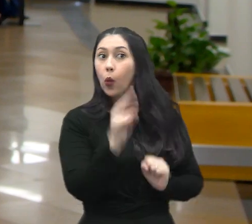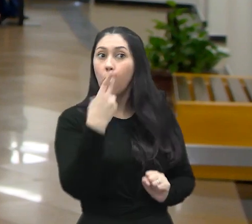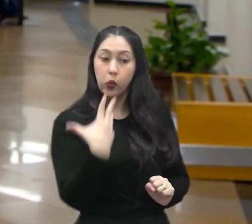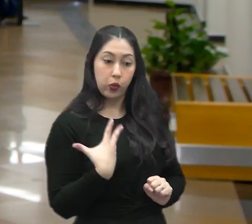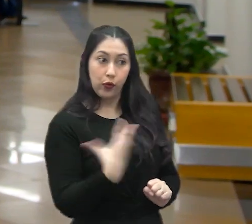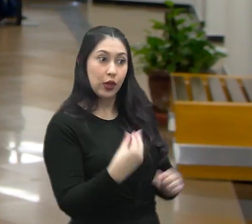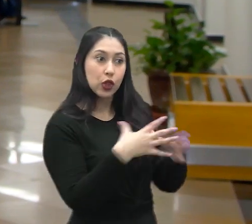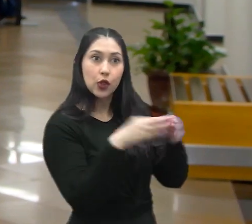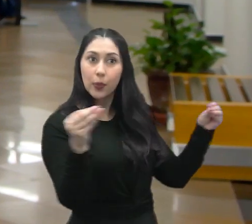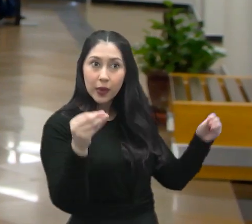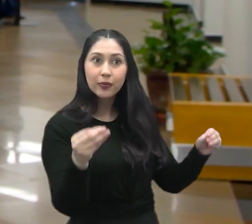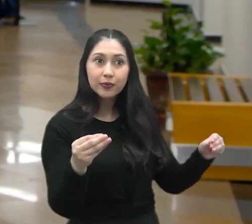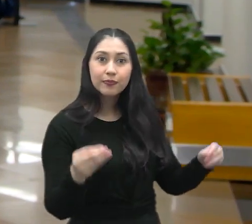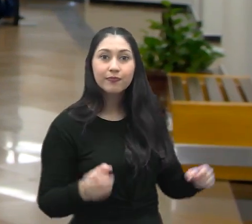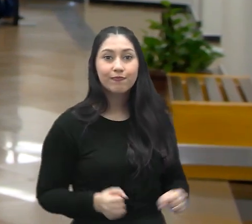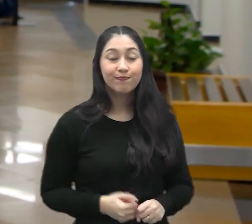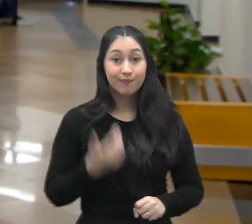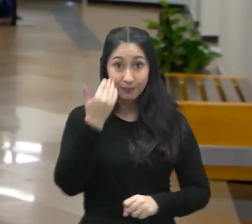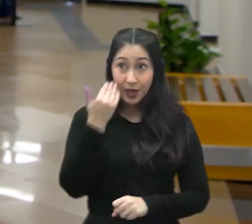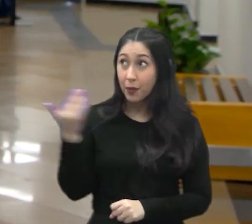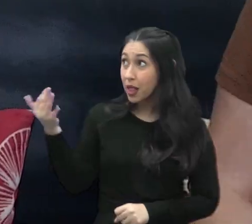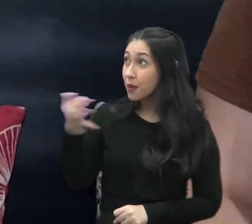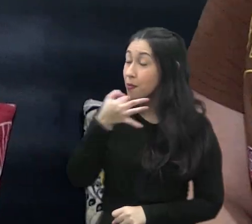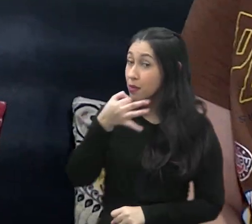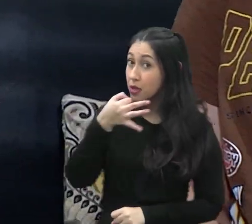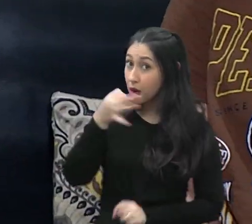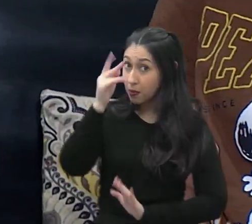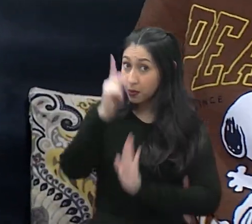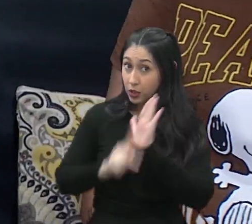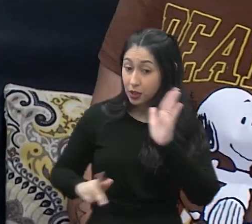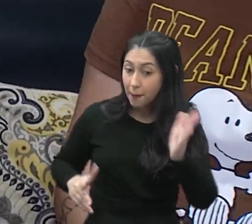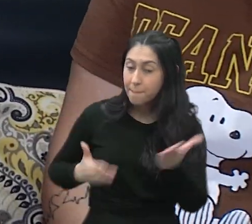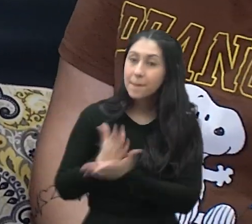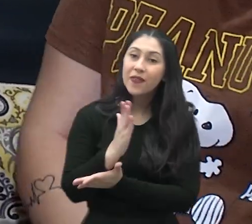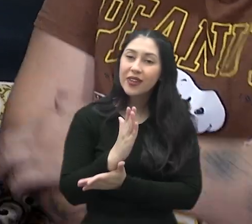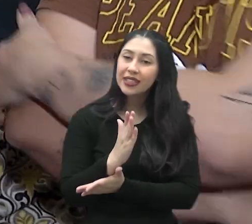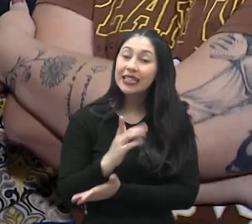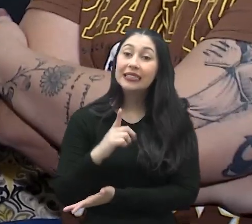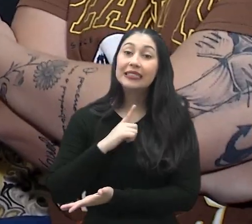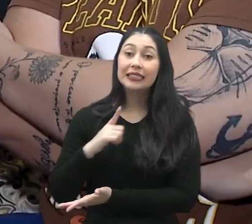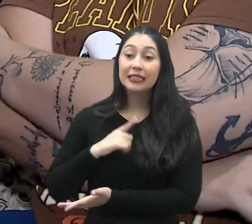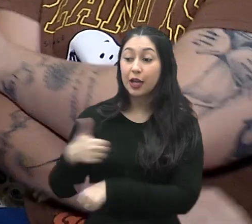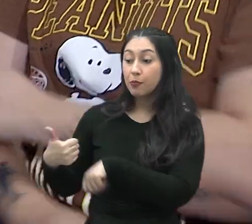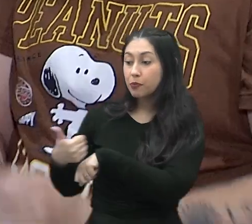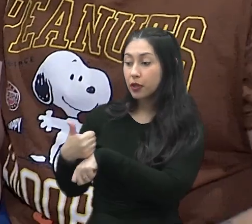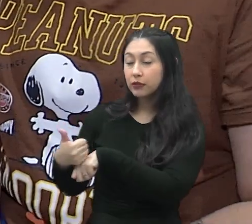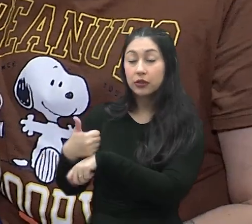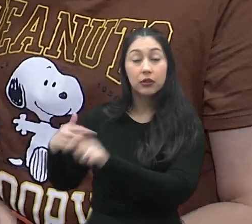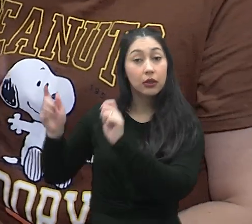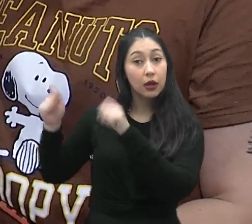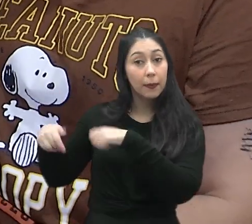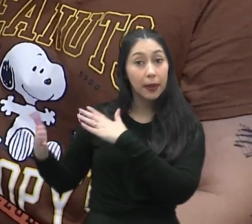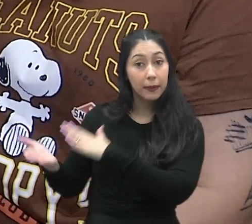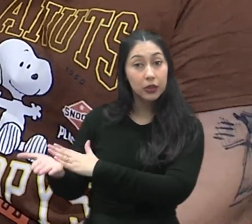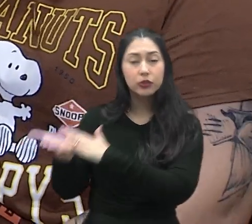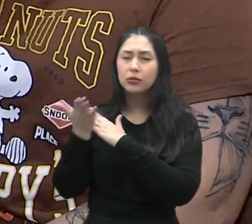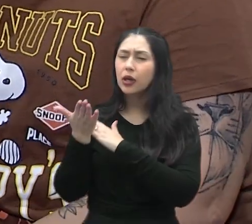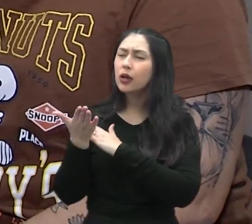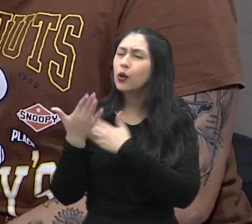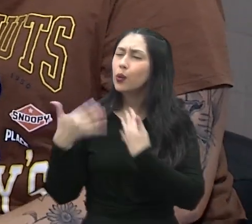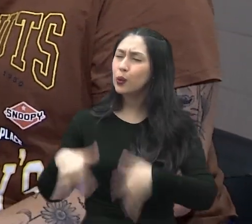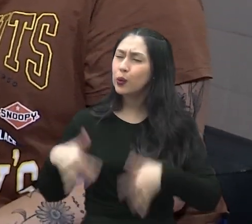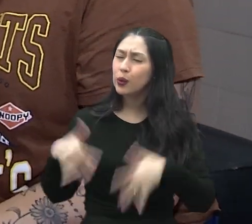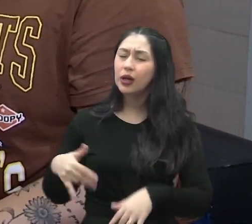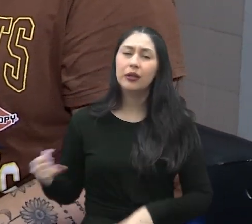de desaparecimento, né, desse autista. Para Elaine, se o projeto for aprovado, poder contar com pessoas capacitadas para atender